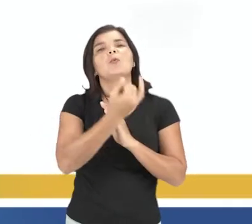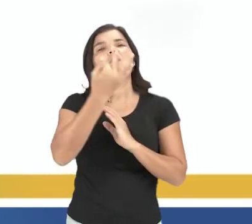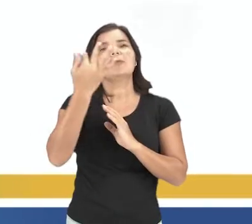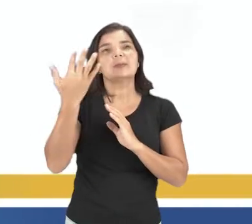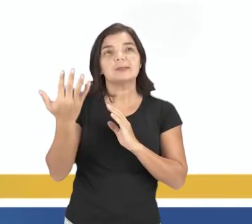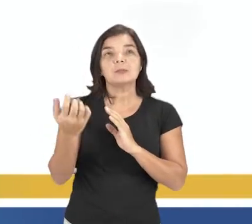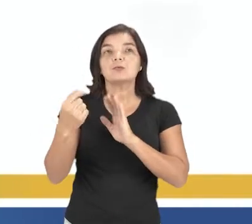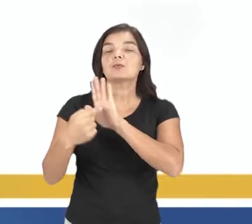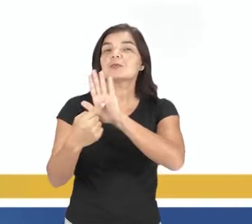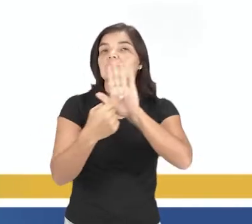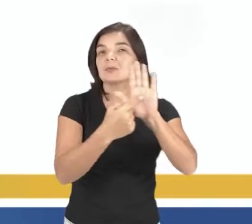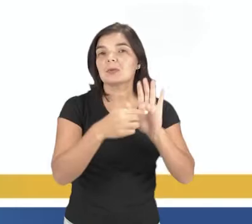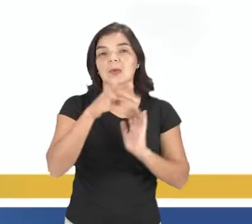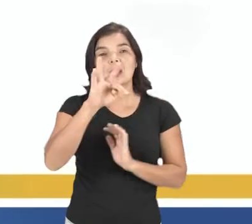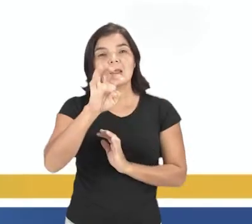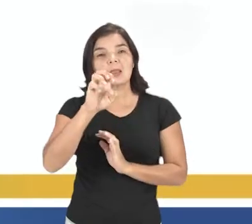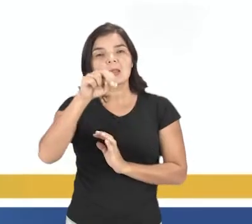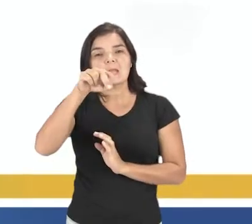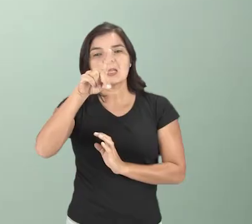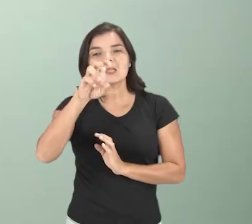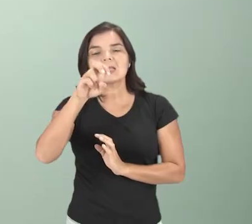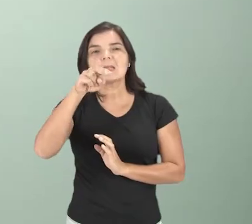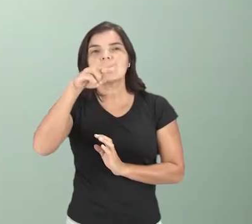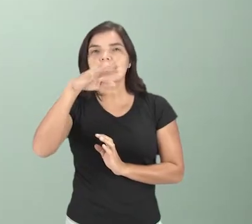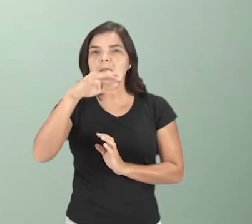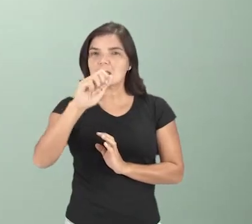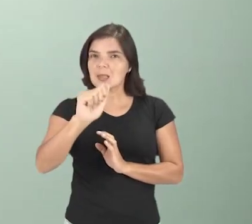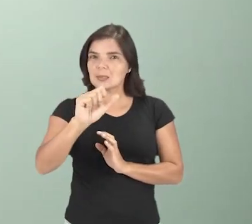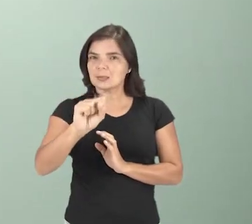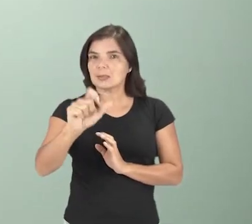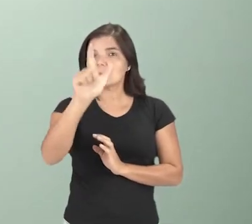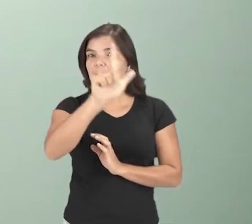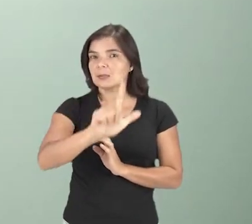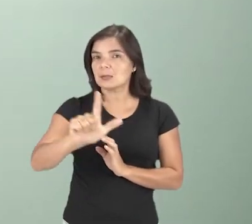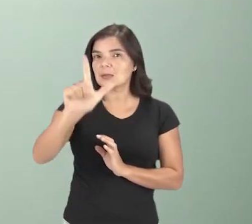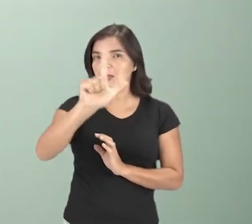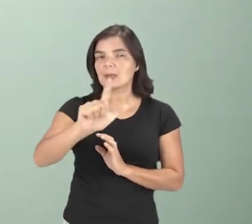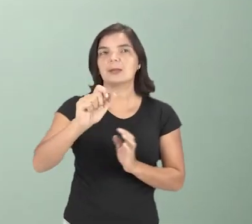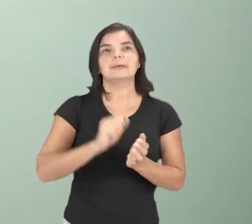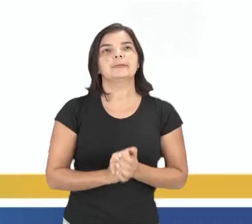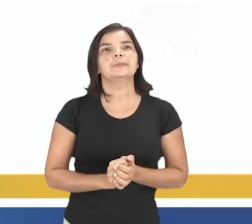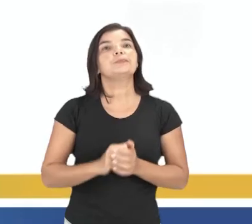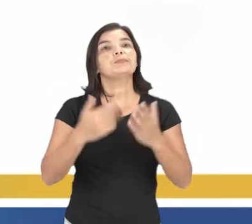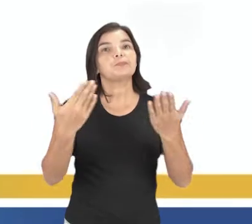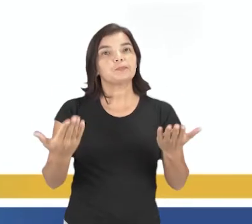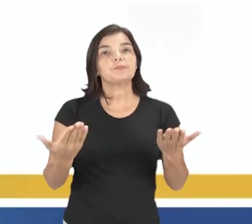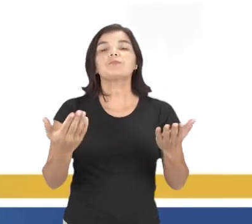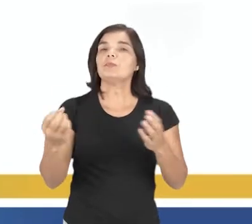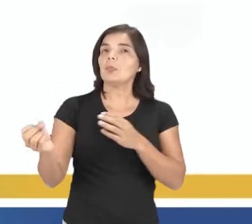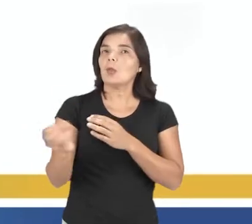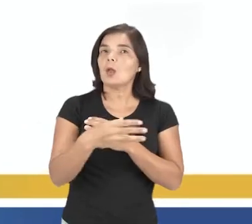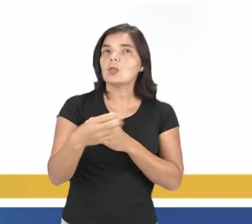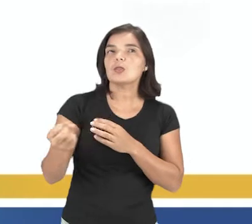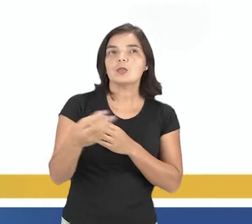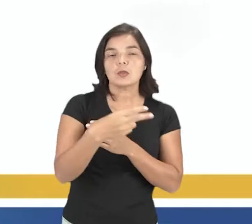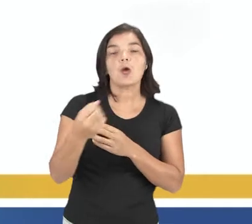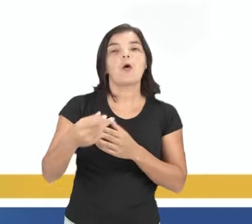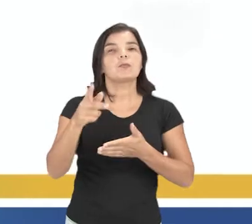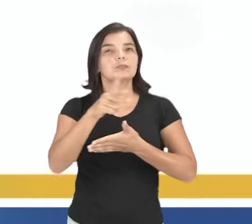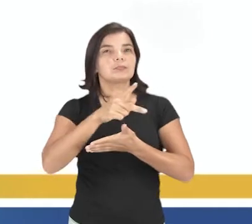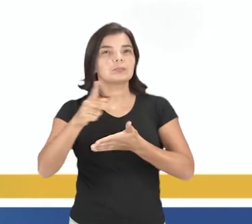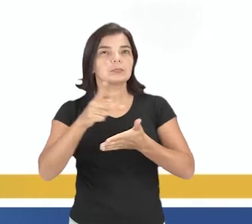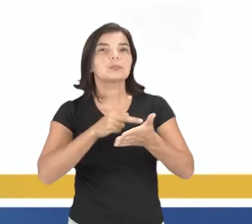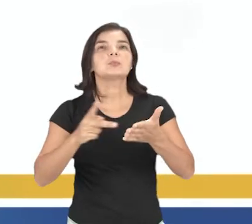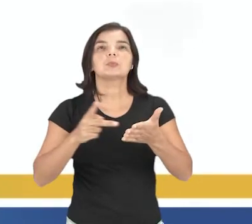de tendências, então vamos falar sempre, gente, nas tendências literárias, certo? Diz respeito a uma sucessão de novas vanguardas poéticas